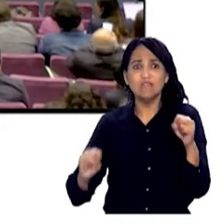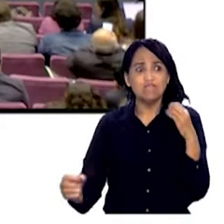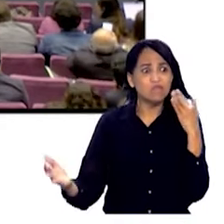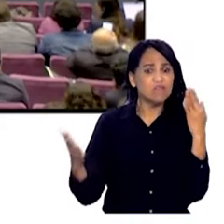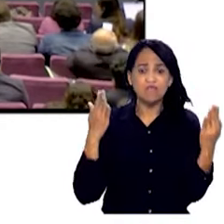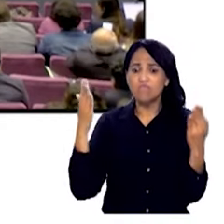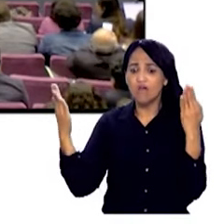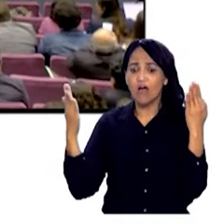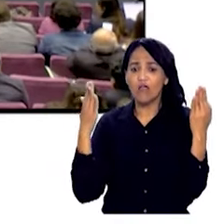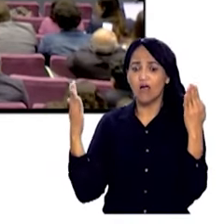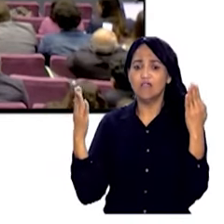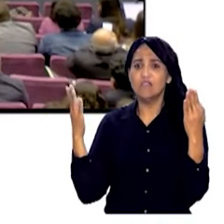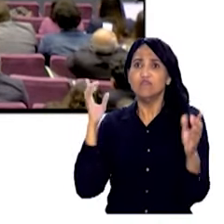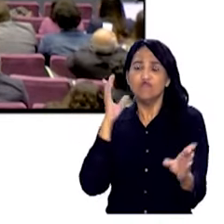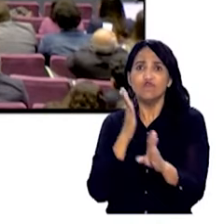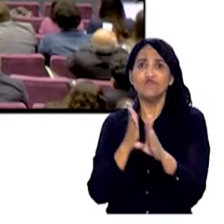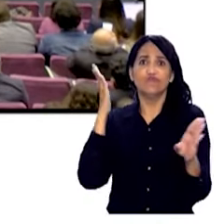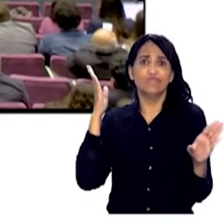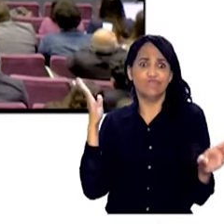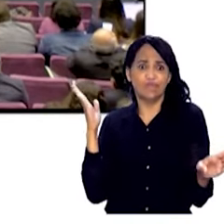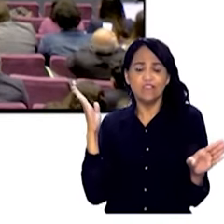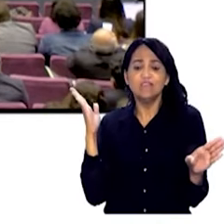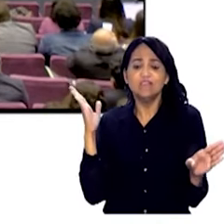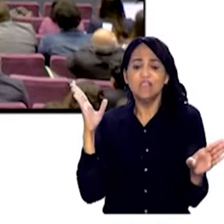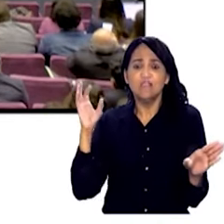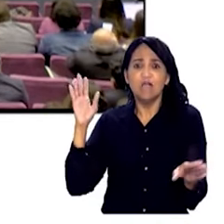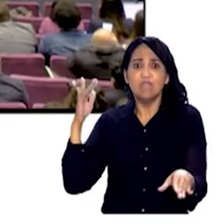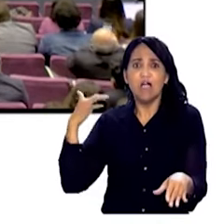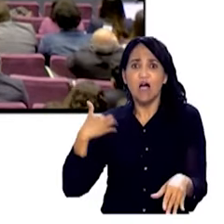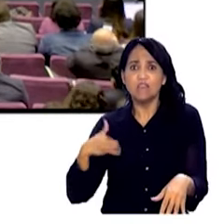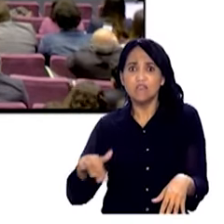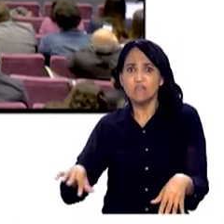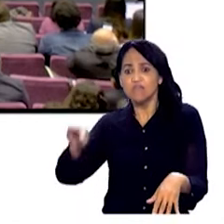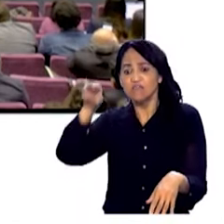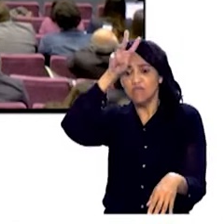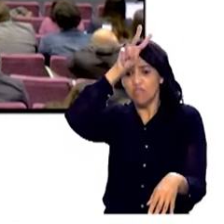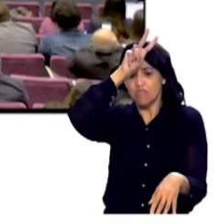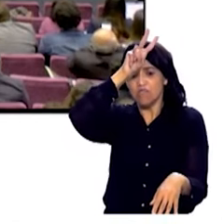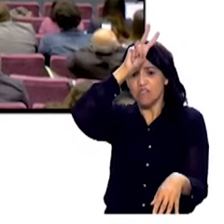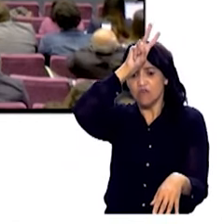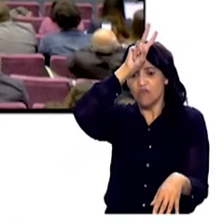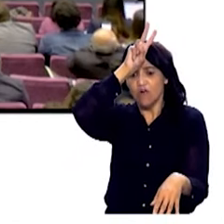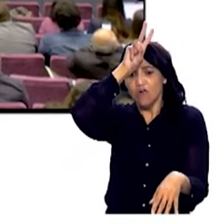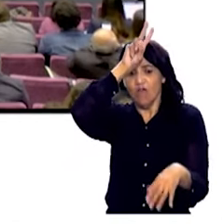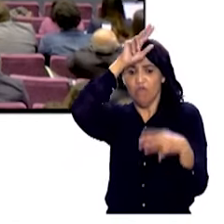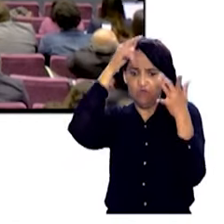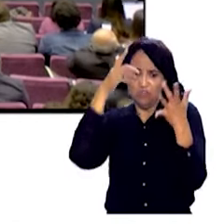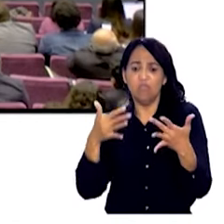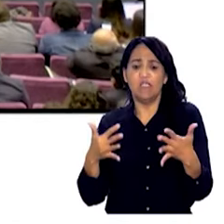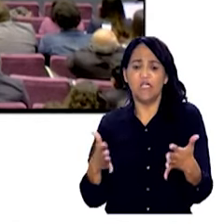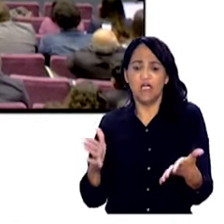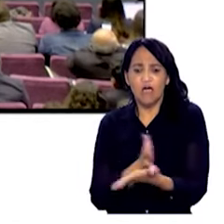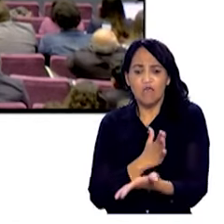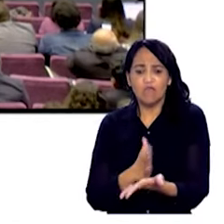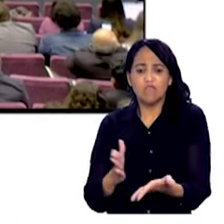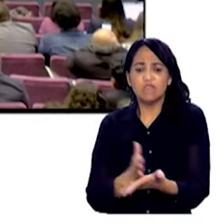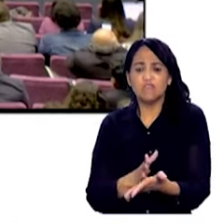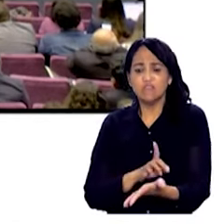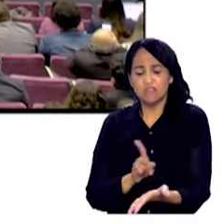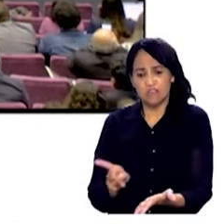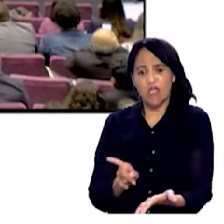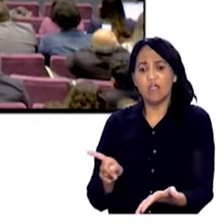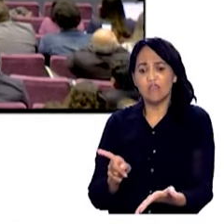eu eu descobri várias coisas sobre Argentina Peru agora nesse momento vou referir algumas delas a medida que nós conversarmos